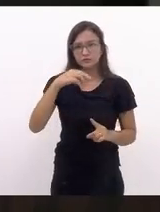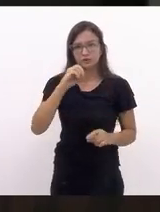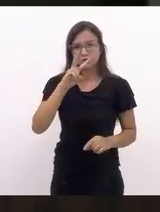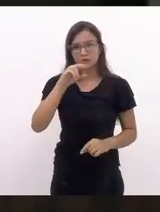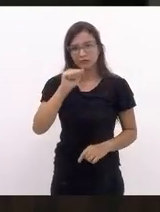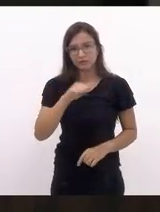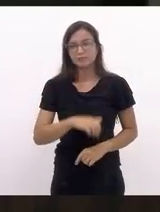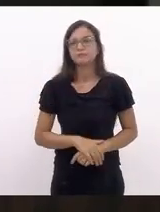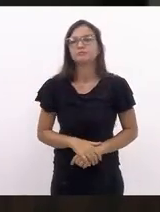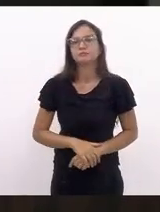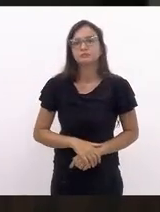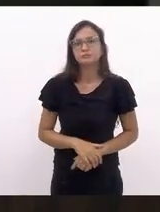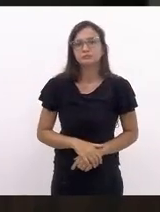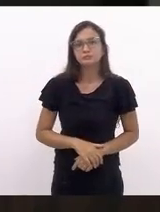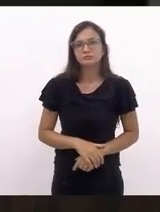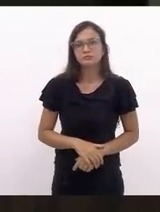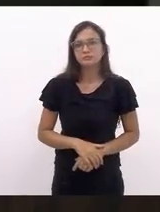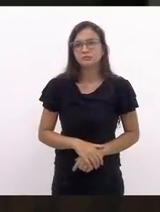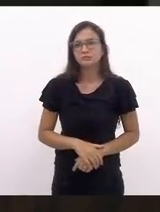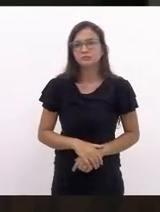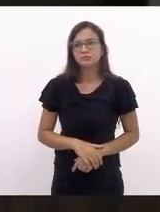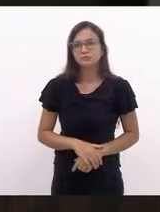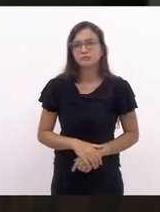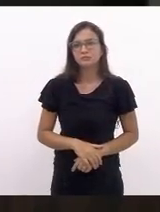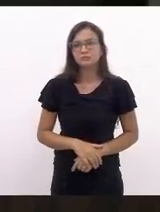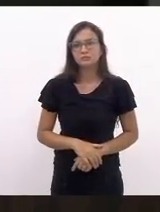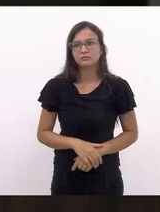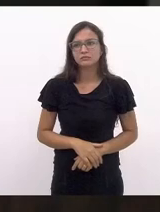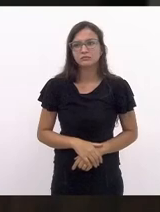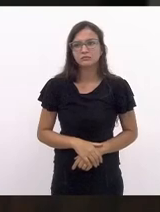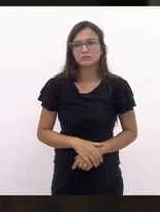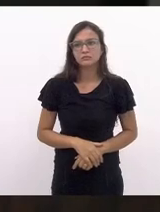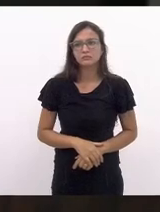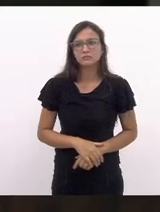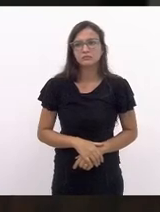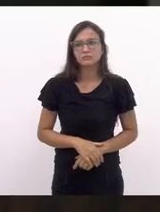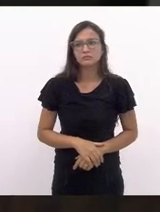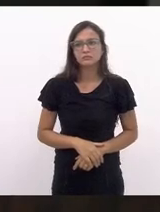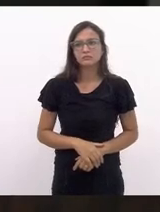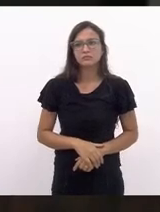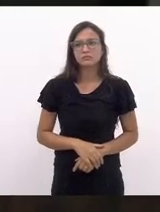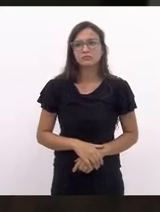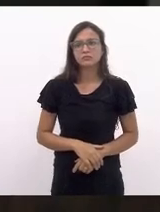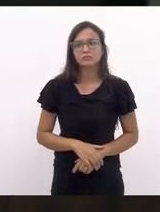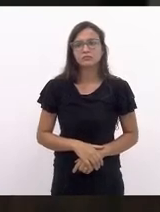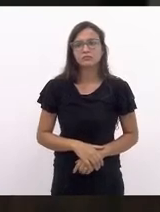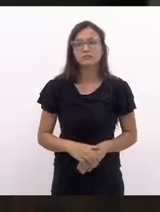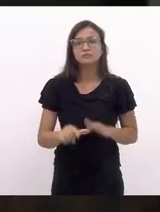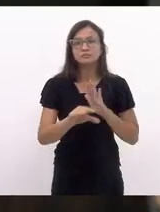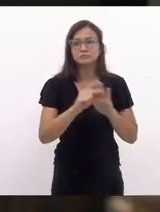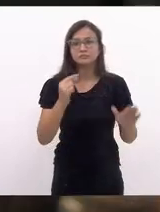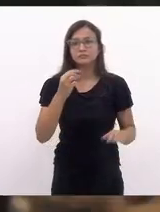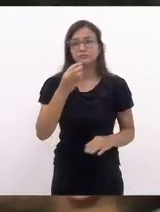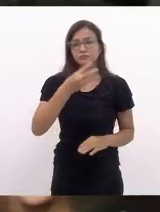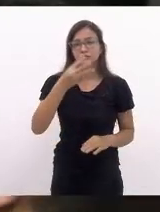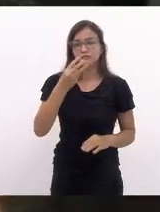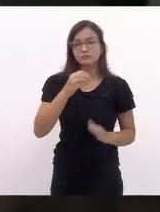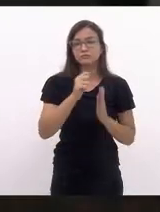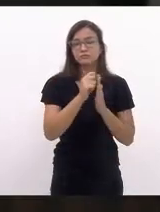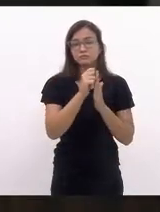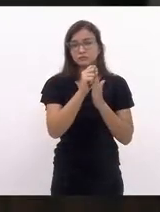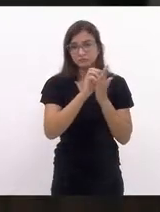Cruz na outra incluído na ordem do dia da cor do parágrafo 3º do artigo 47 centímetros